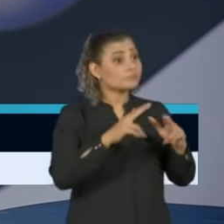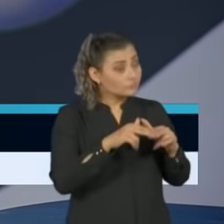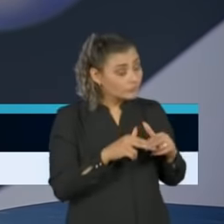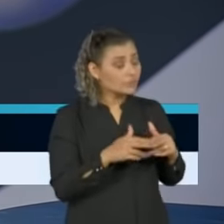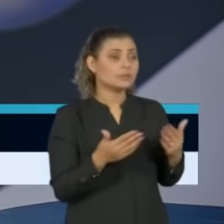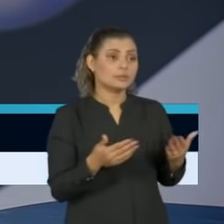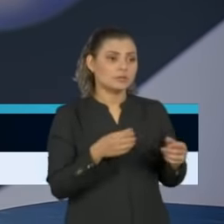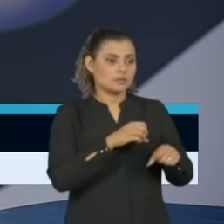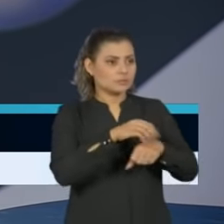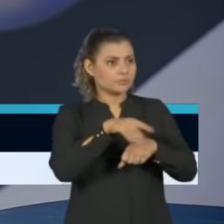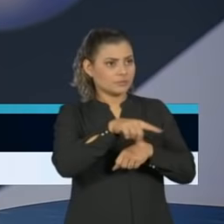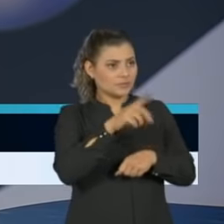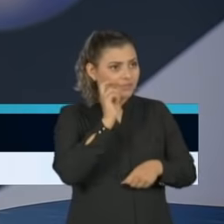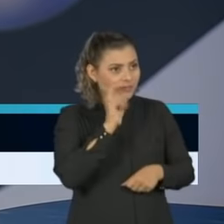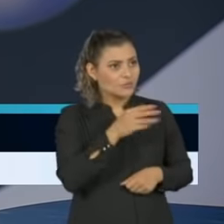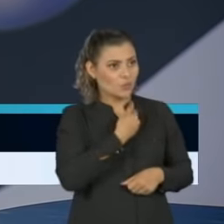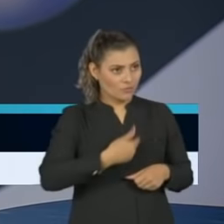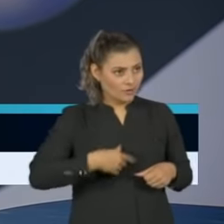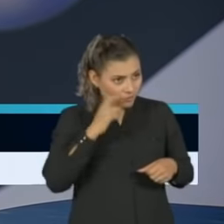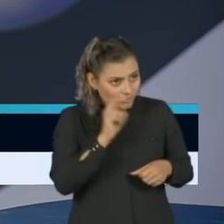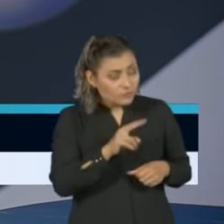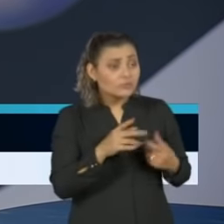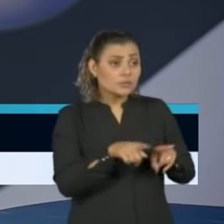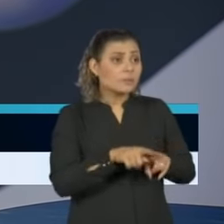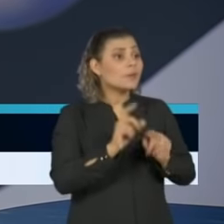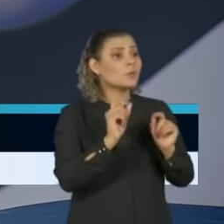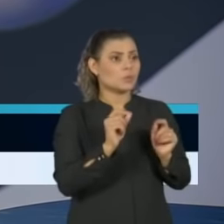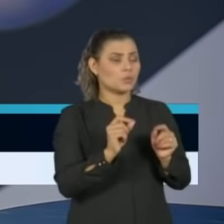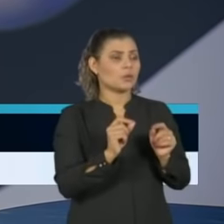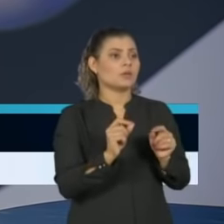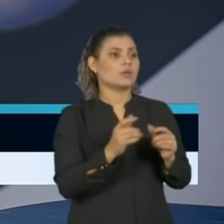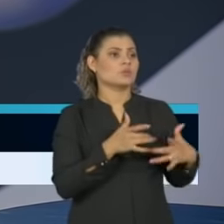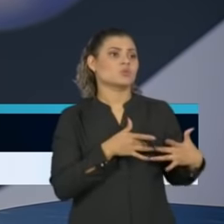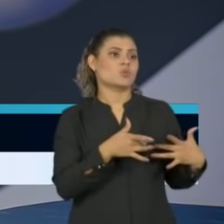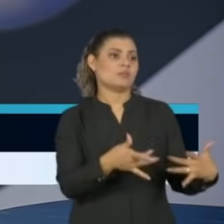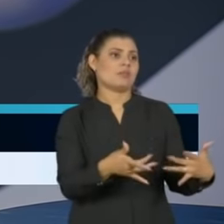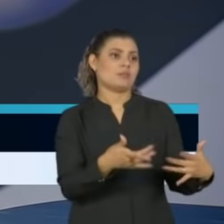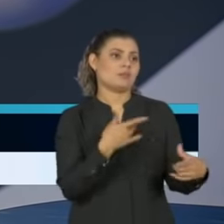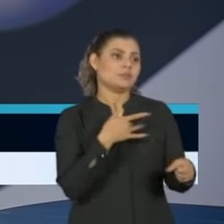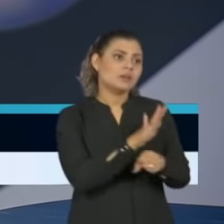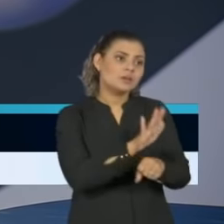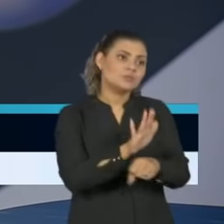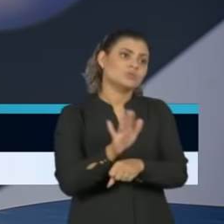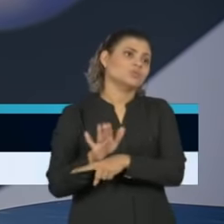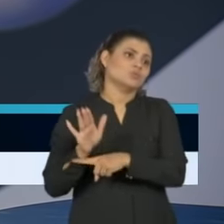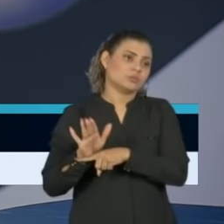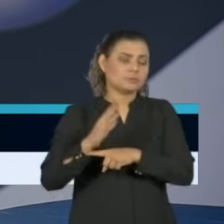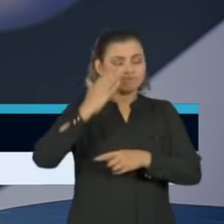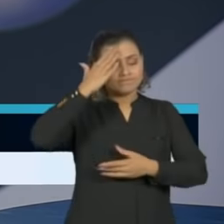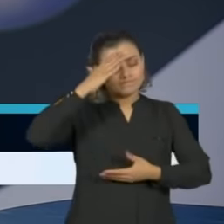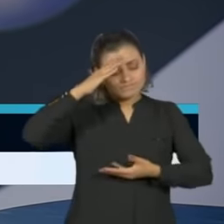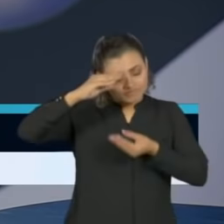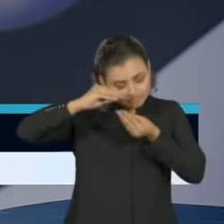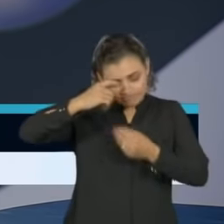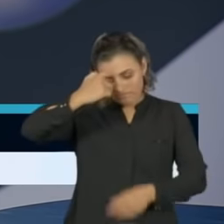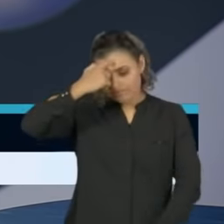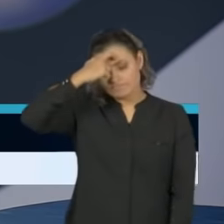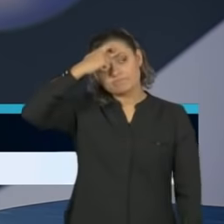aí pelo pessoal do governo que falou hoje, essa questão da intensificação da solidariedade e dessa consciência